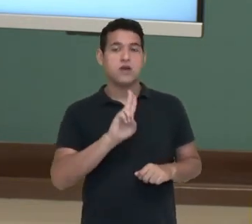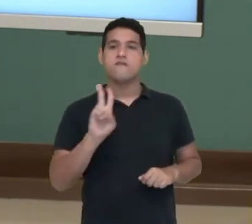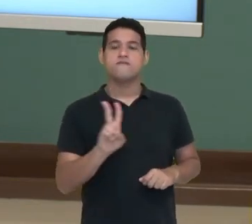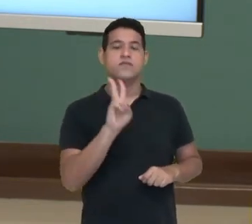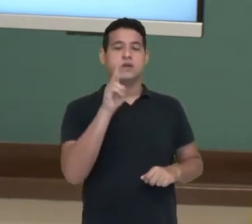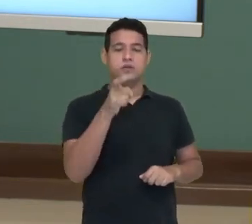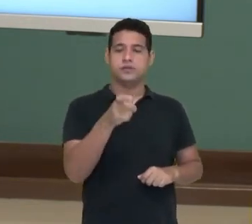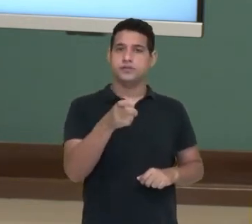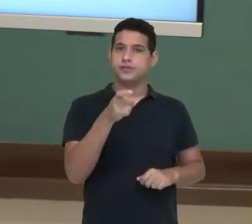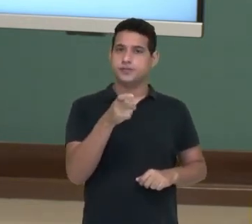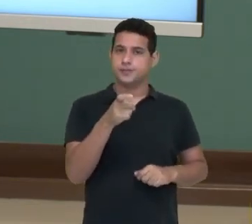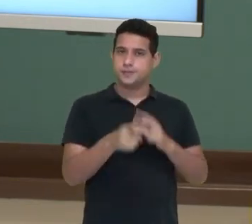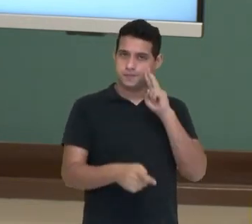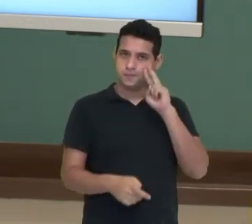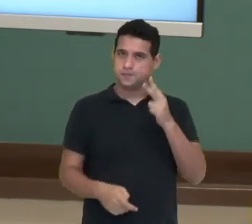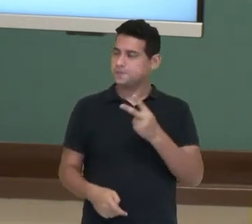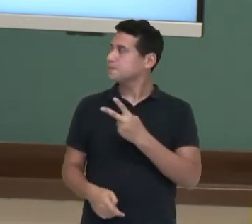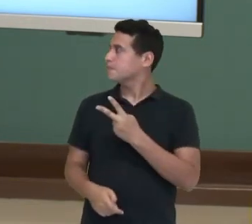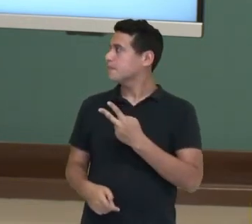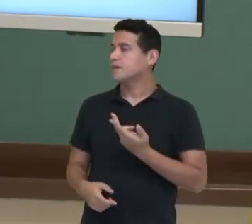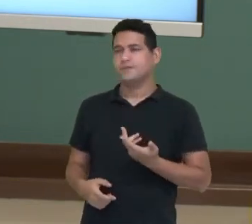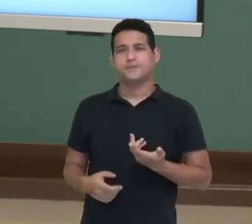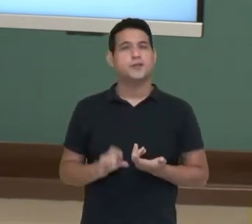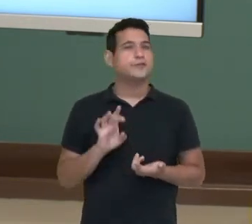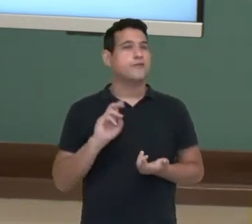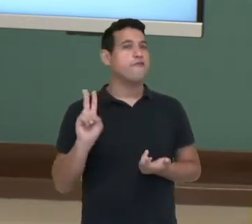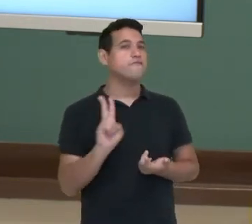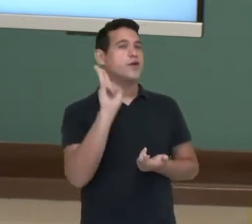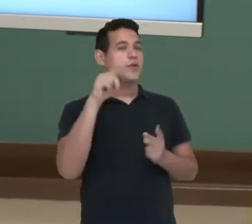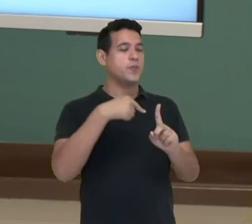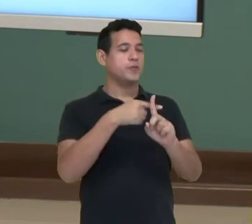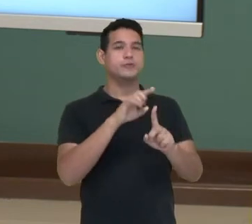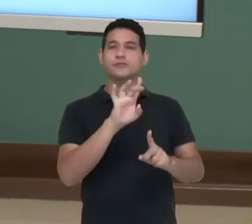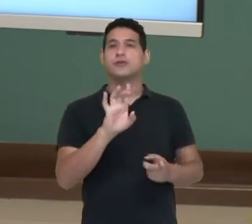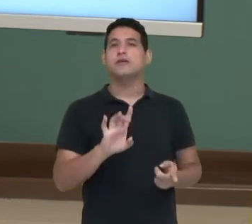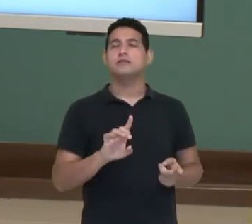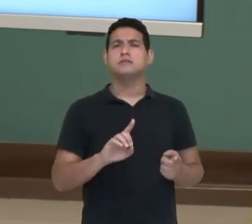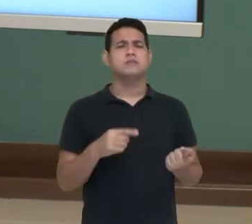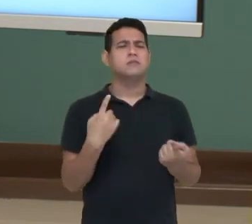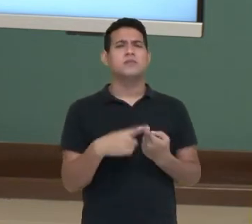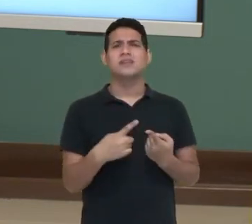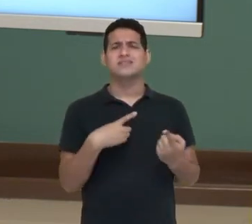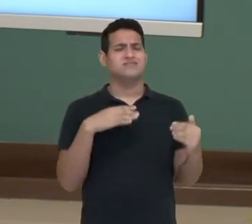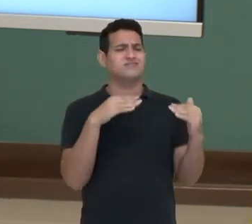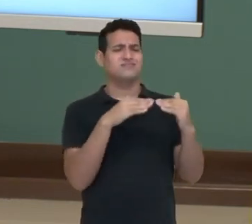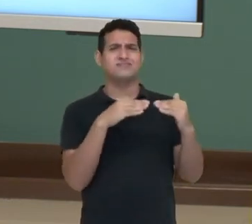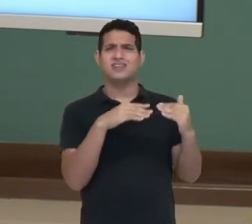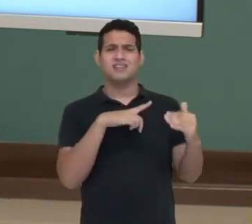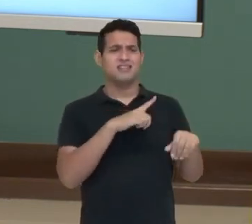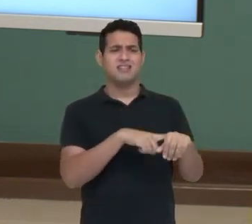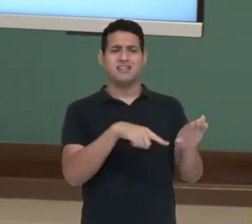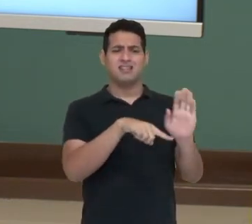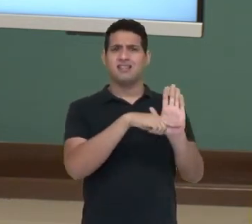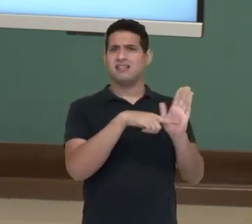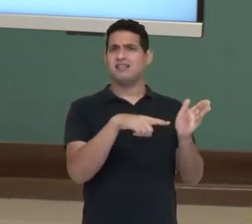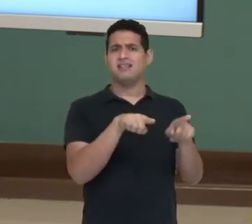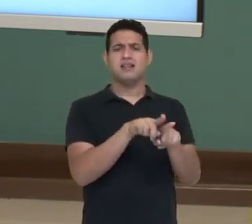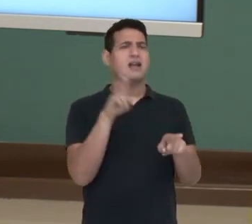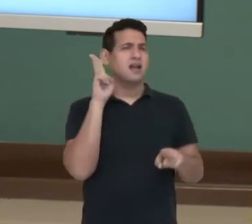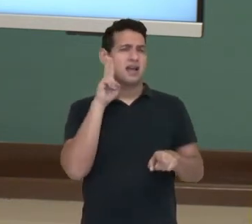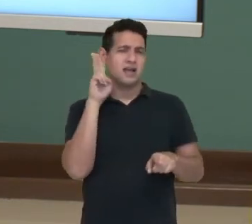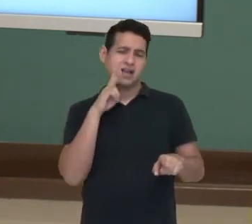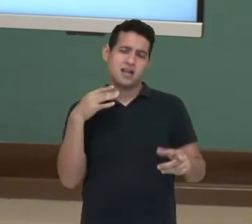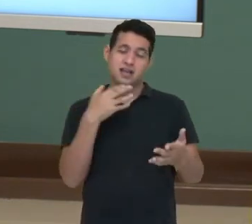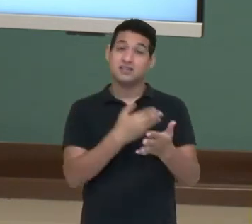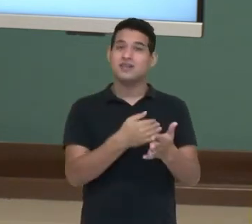a x. Olha como eu fui legal aqui, ó. Só valores positivos, né? Mesmo porque não faz sentido ter um tempo negativo, porque aqui é a história da